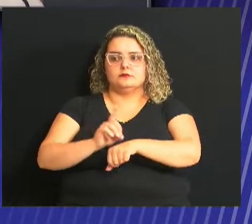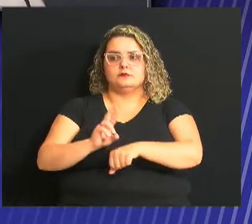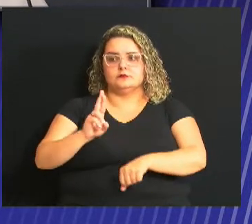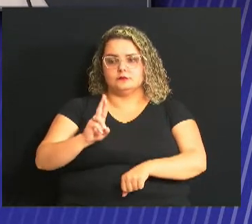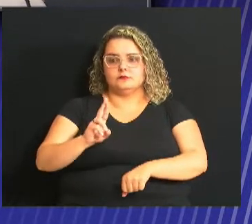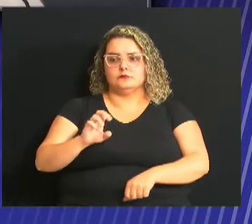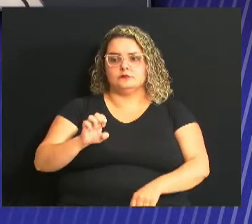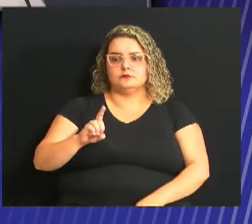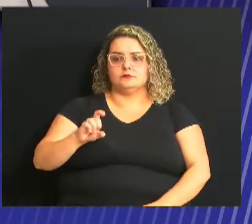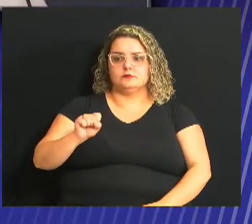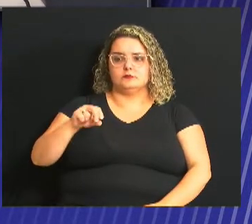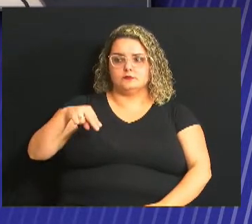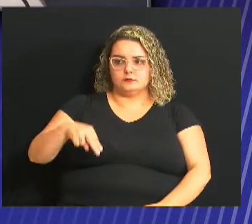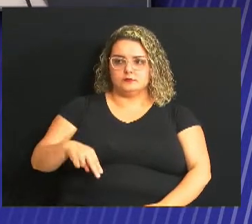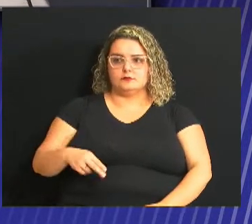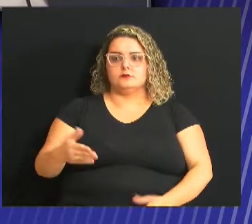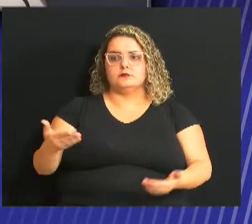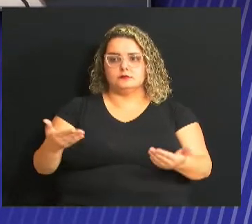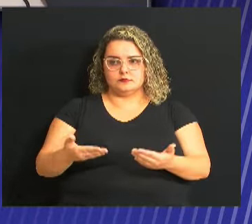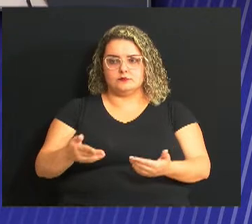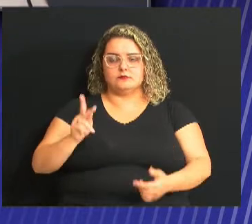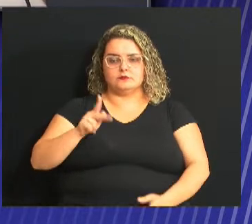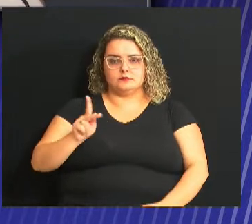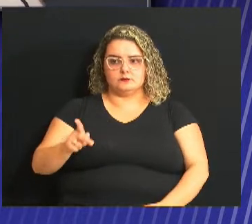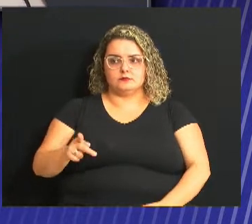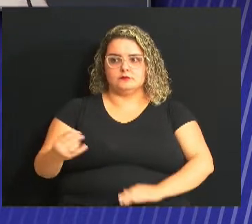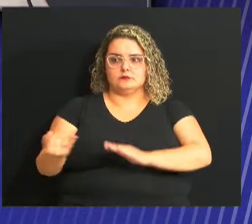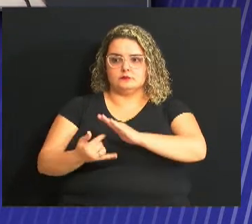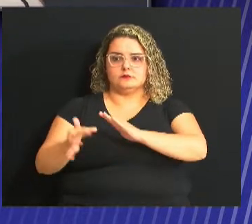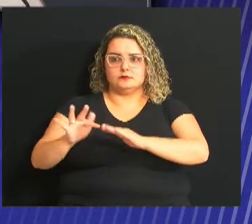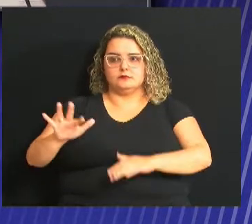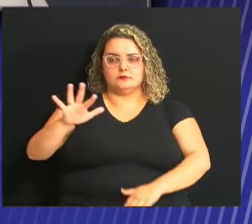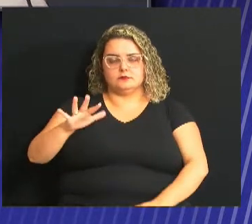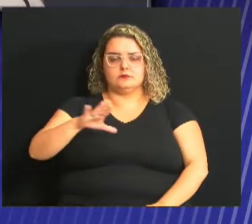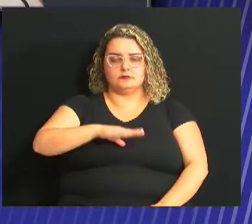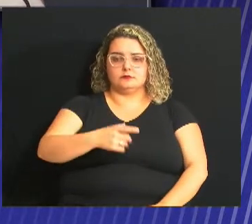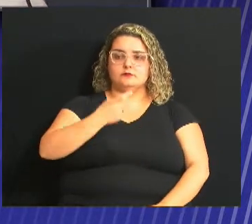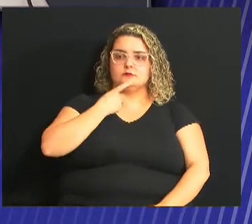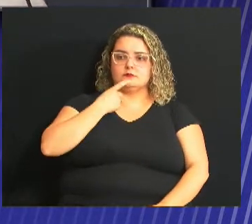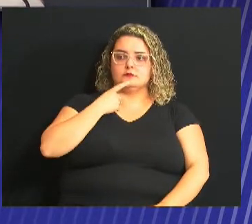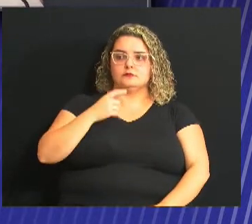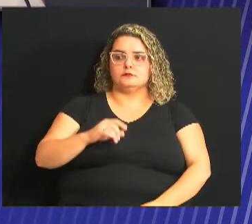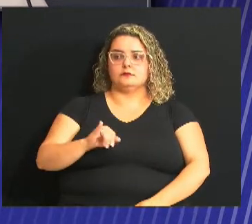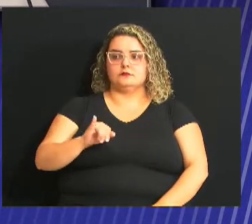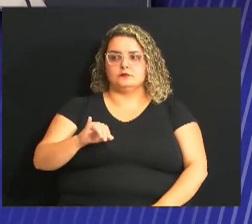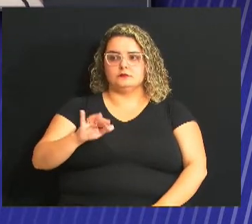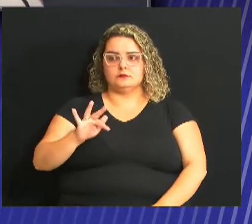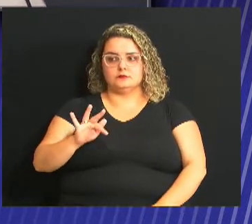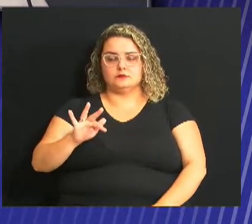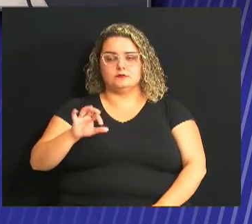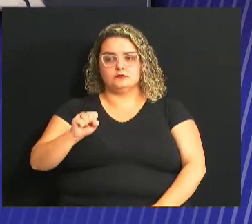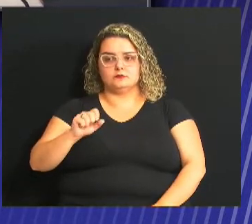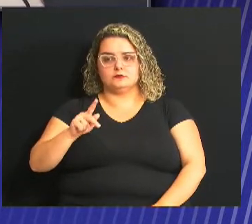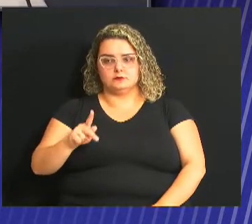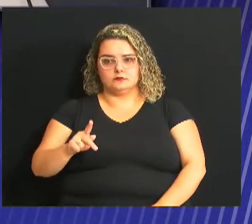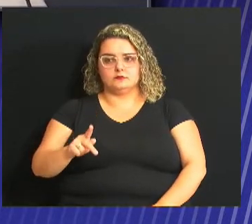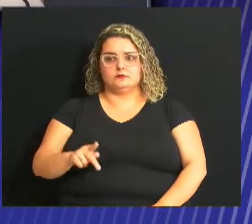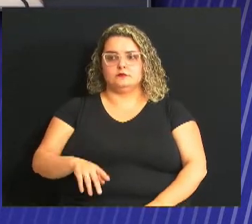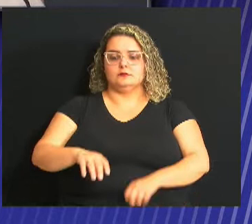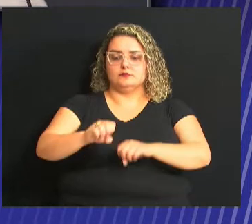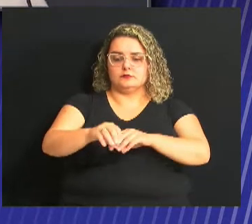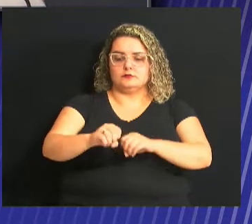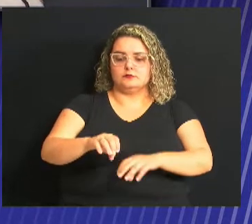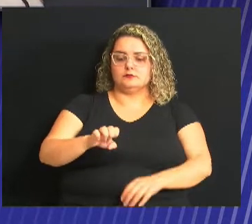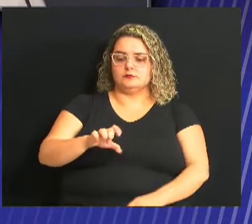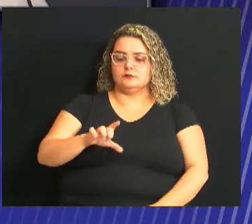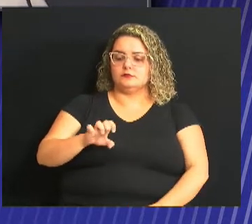Duarte é, atualmente, professor do Instituto Federal de Campinas, IFSP, onde leciona matérias de